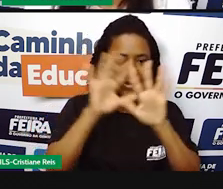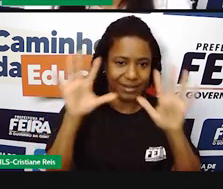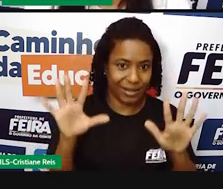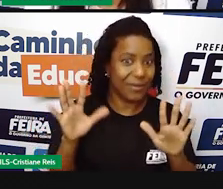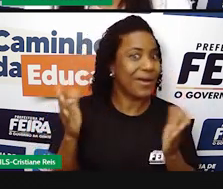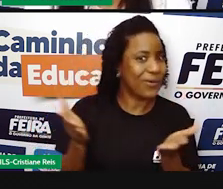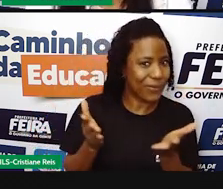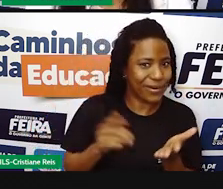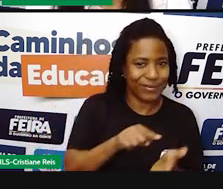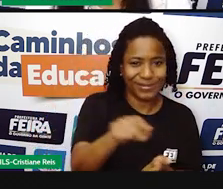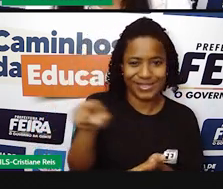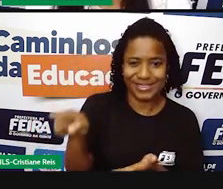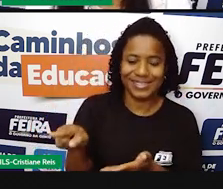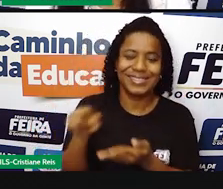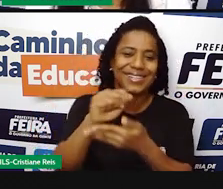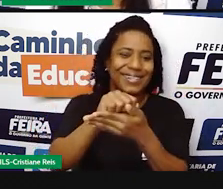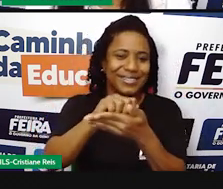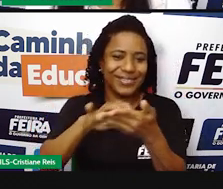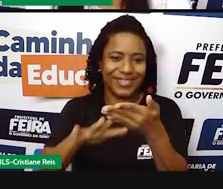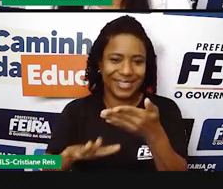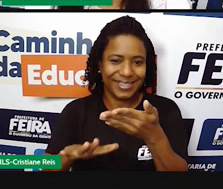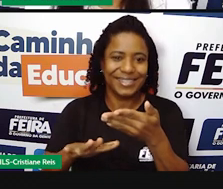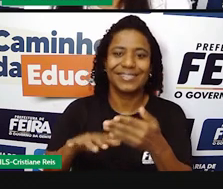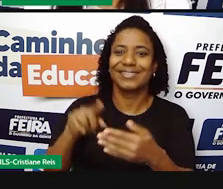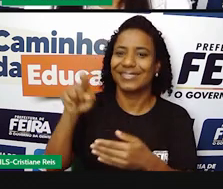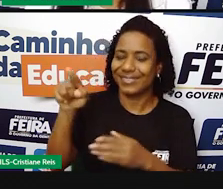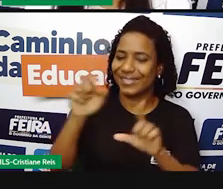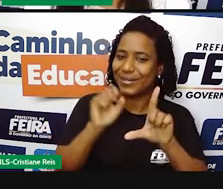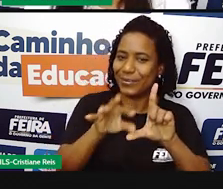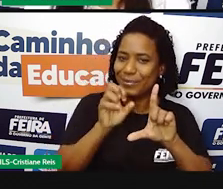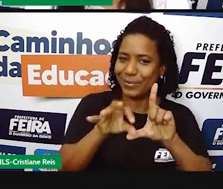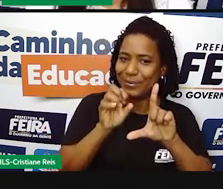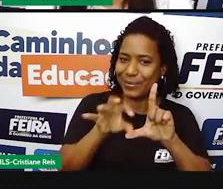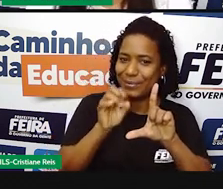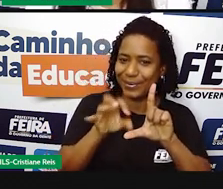atividade foi preparada para esta videoaula